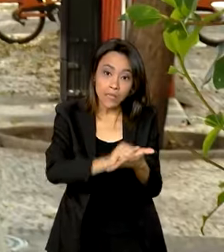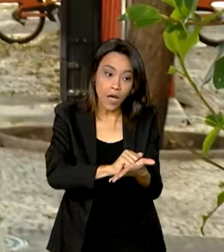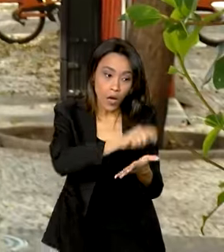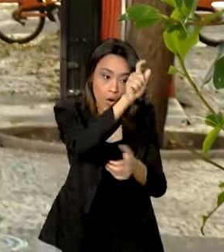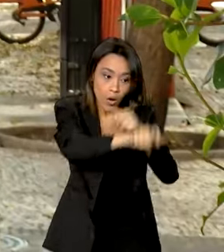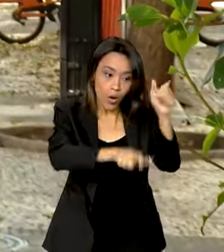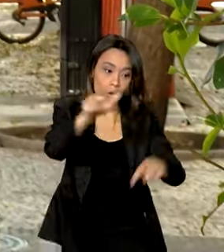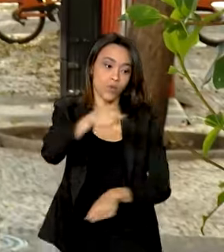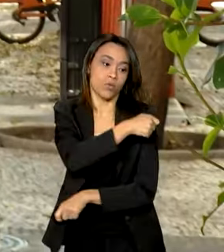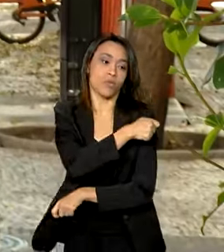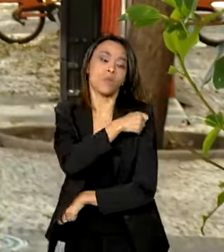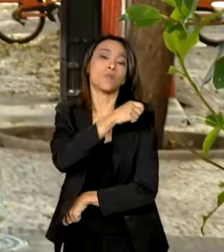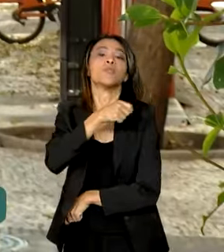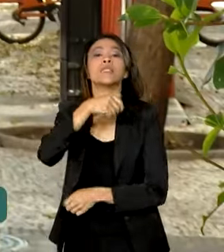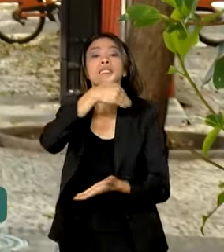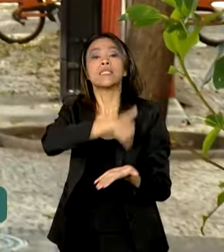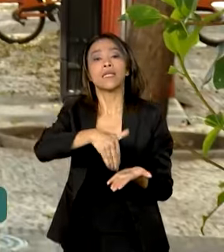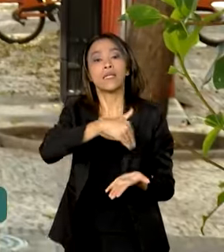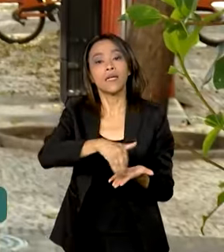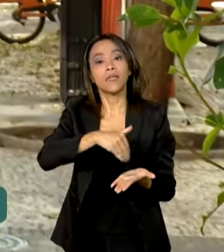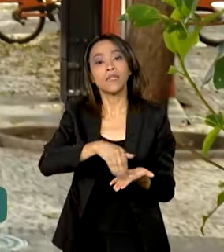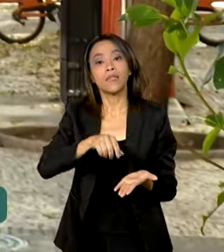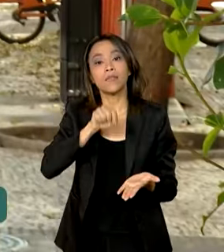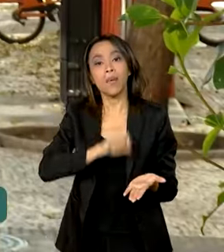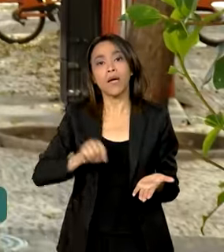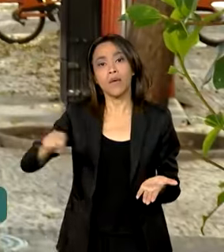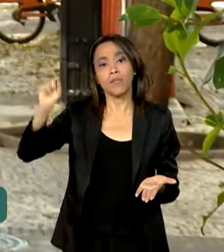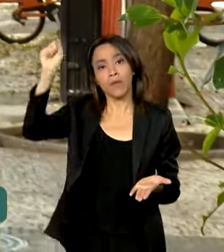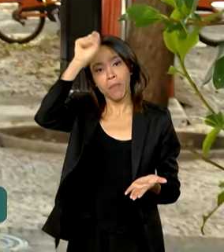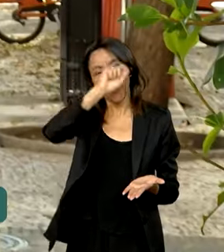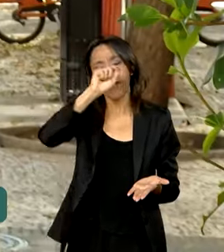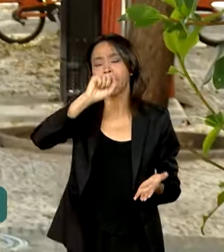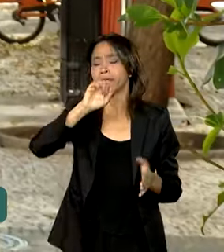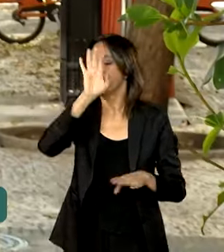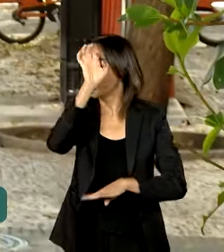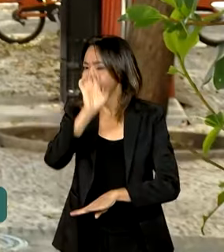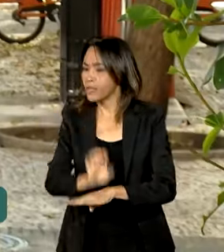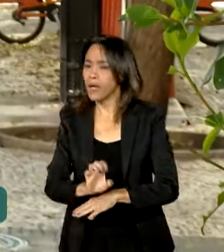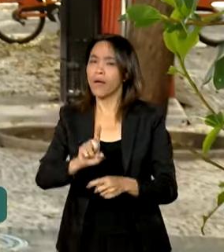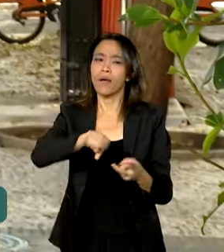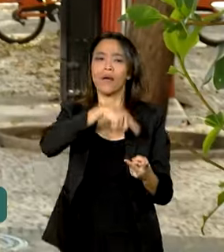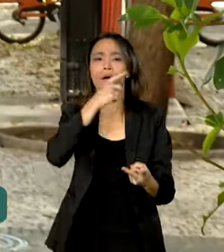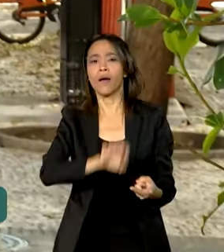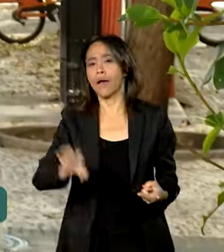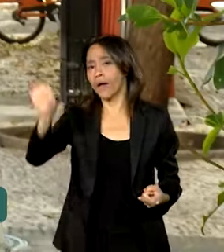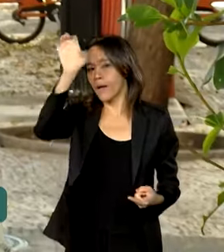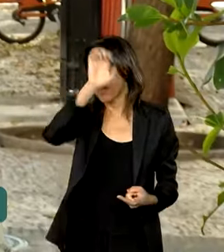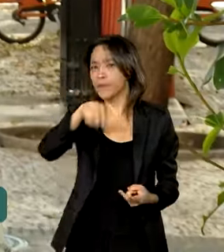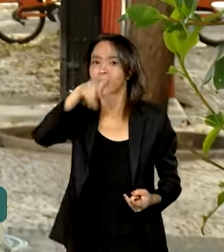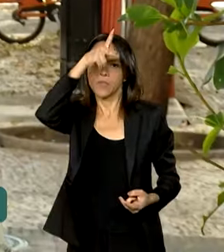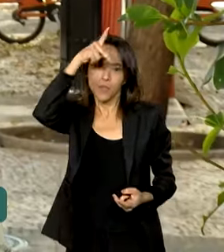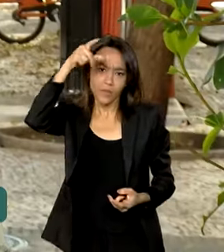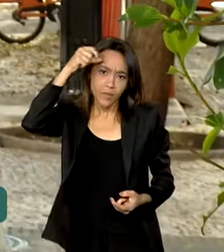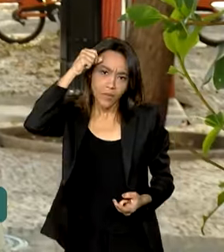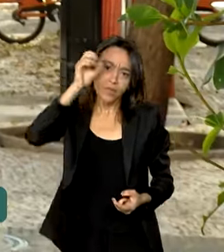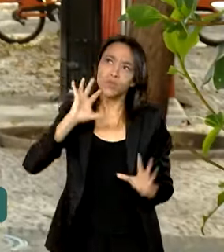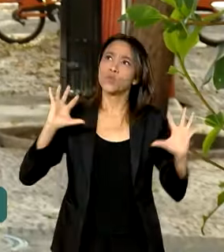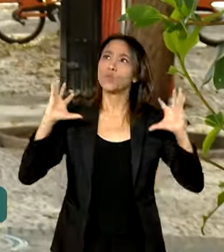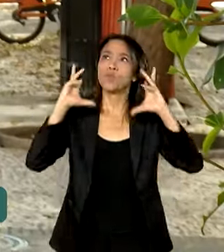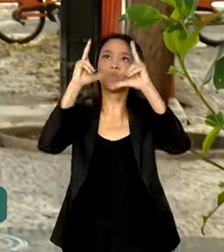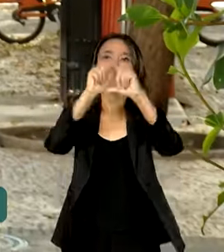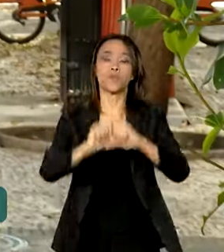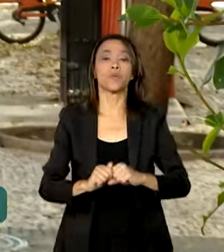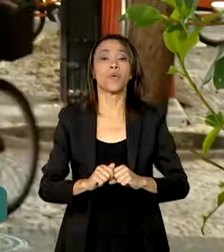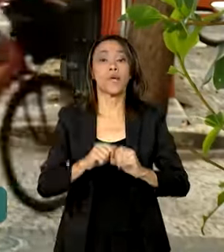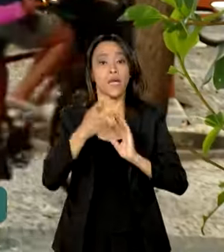Tempo Integral, todas as secretarias de educação, a gente está falando estaduais, municipais e distrital, né? Essa declaração é